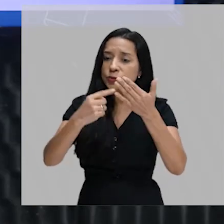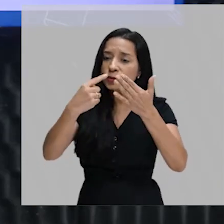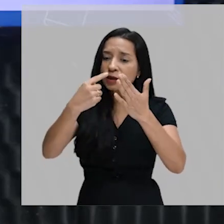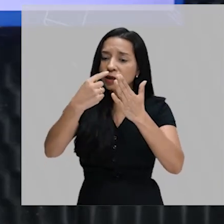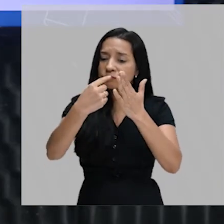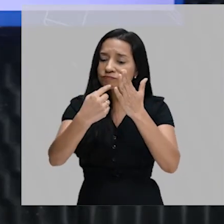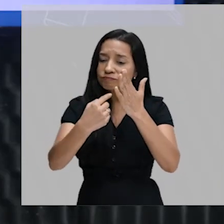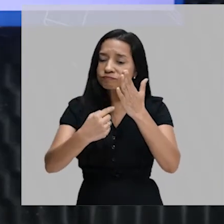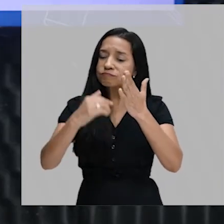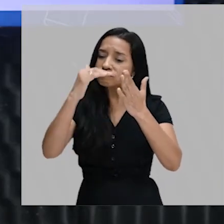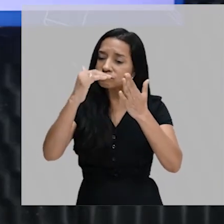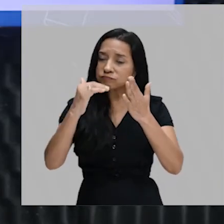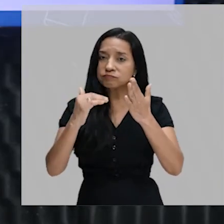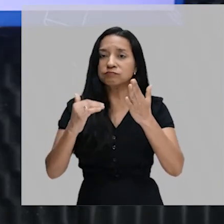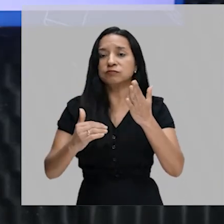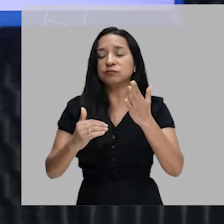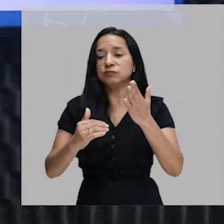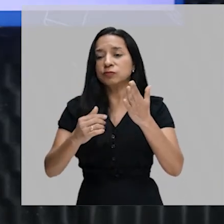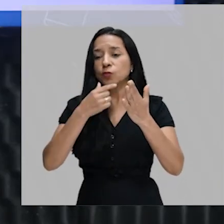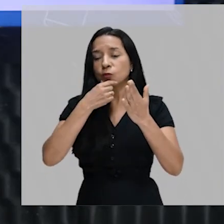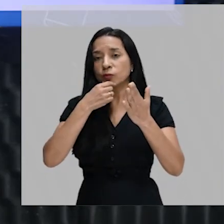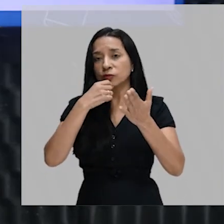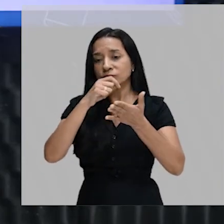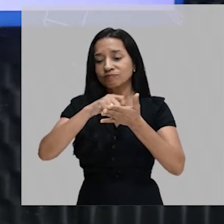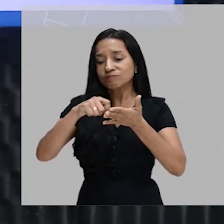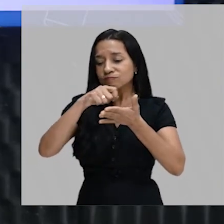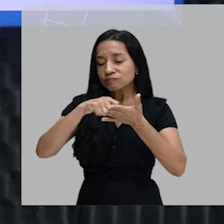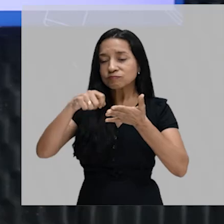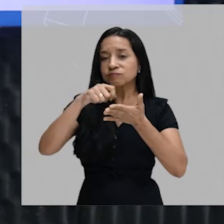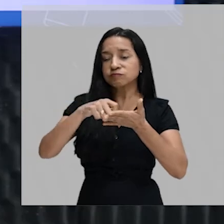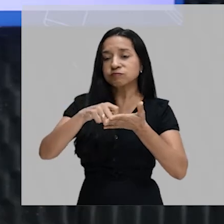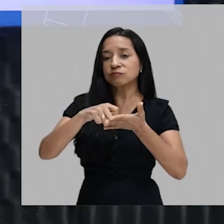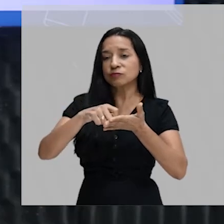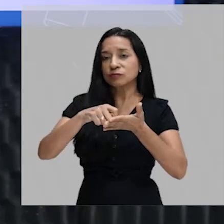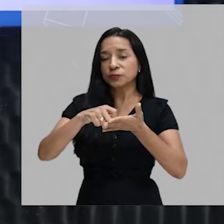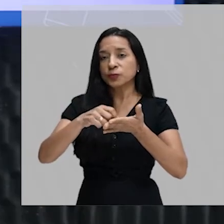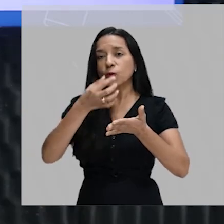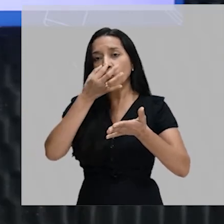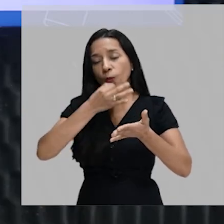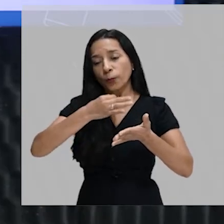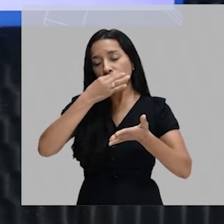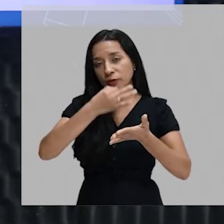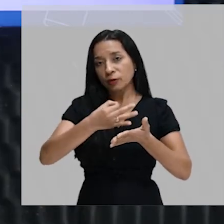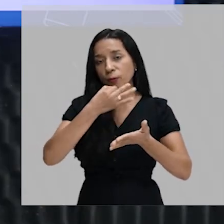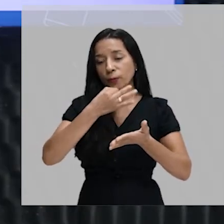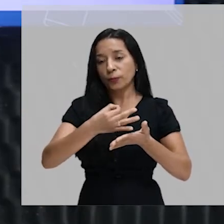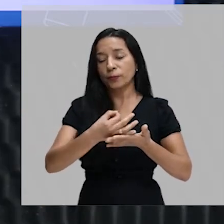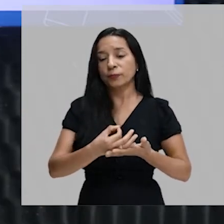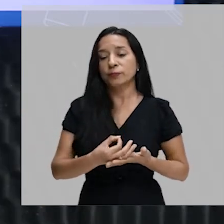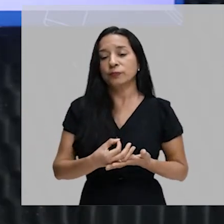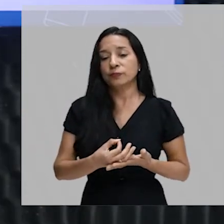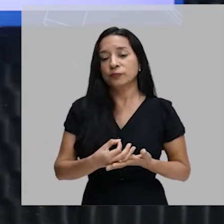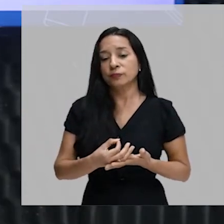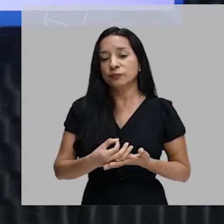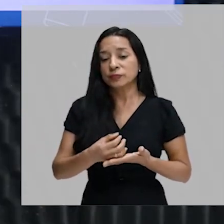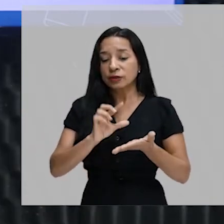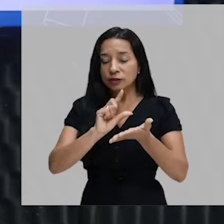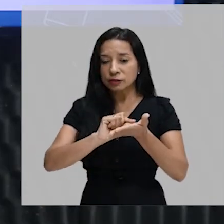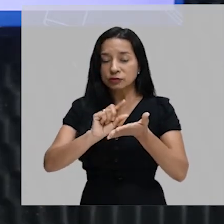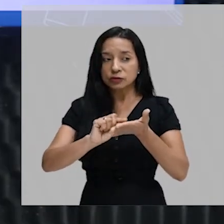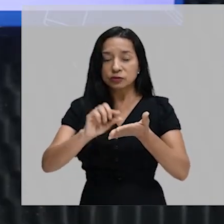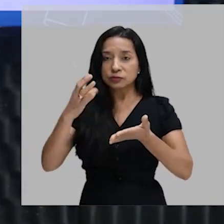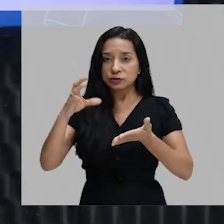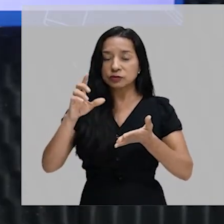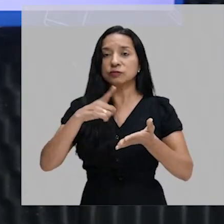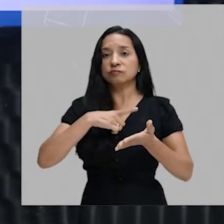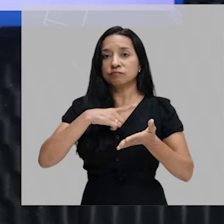dissertativo onde o autor emite uma opinião. Quando eu falo de artigo científico, eu tenho um texto que